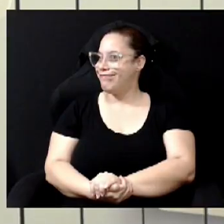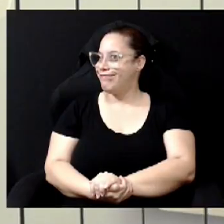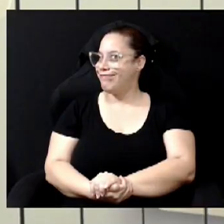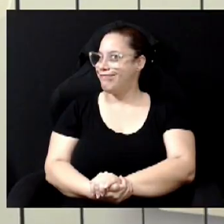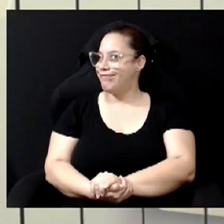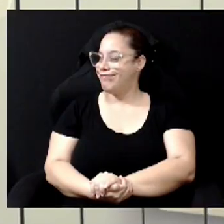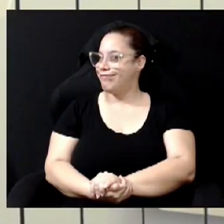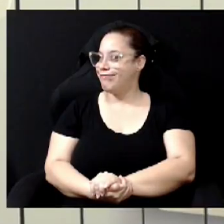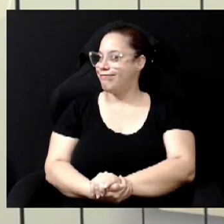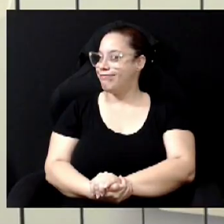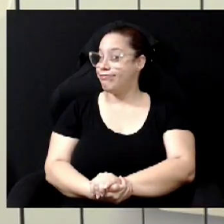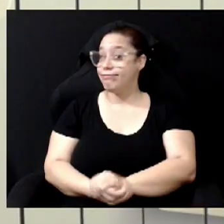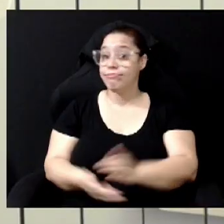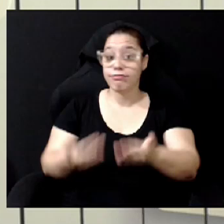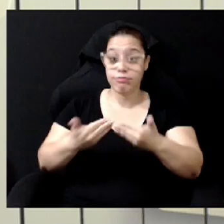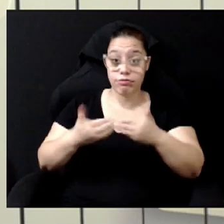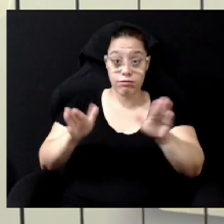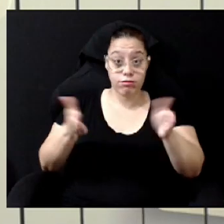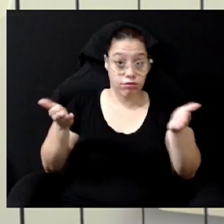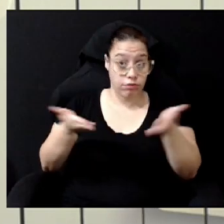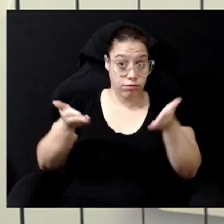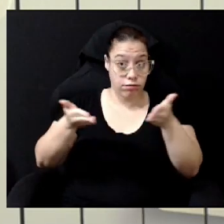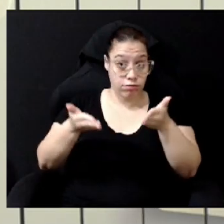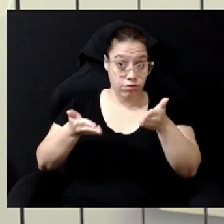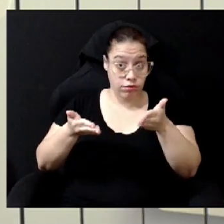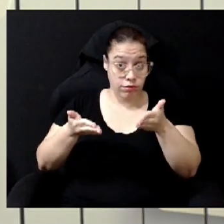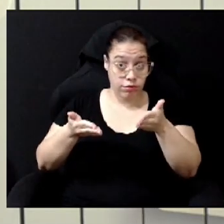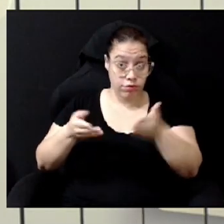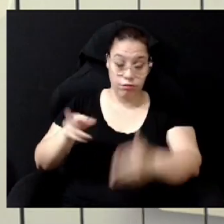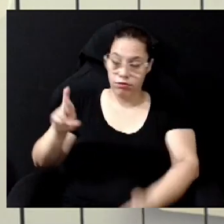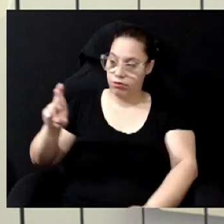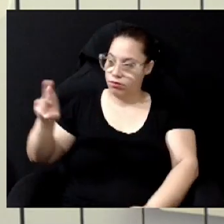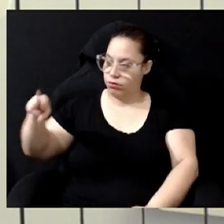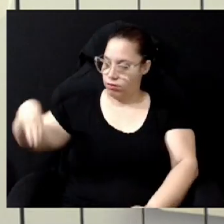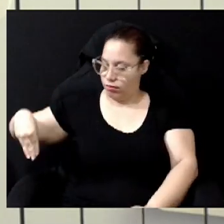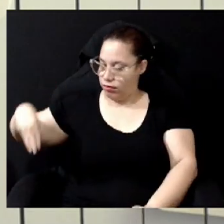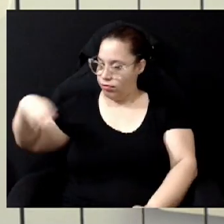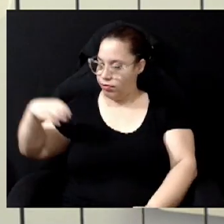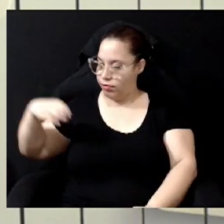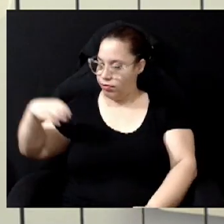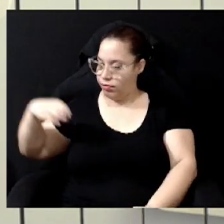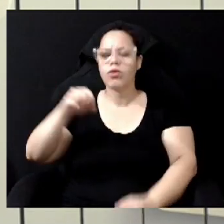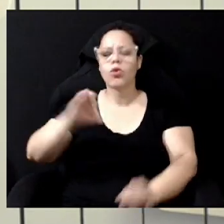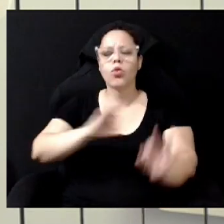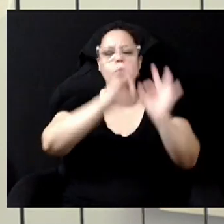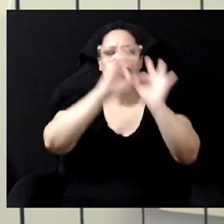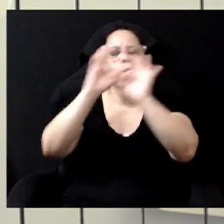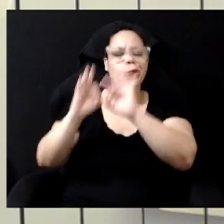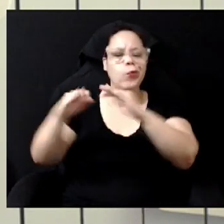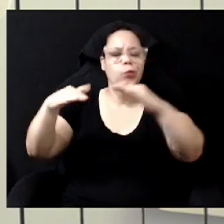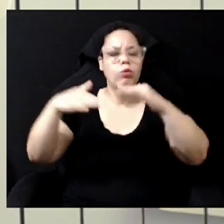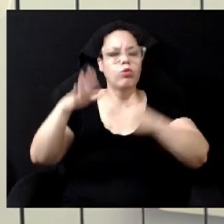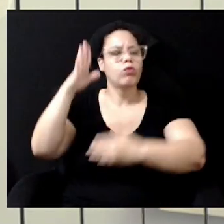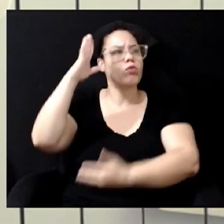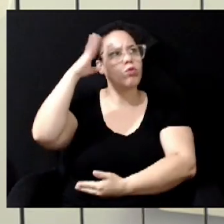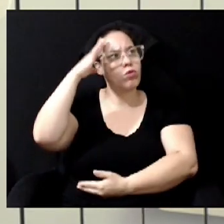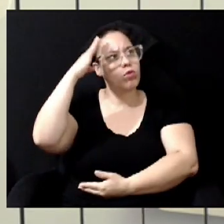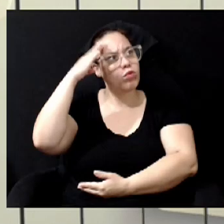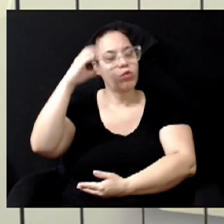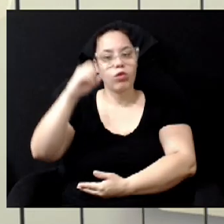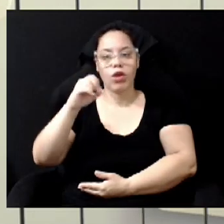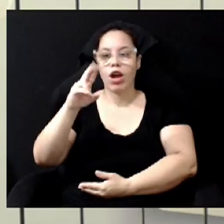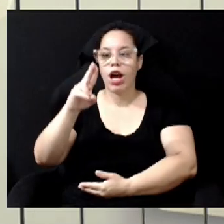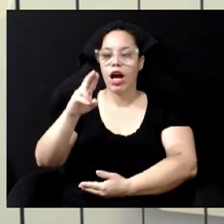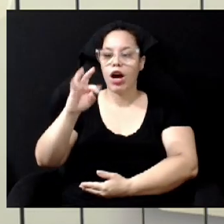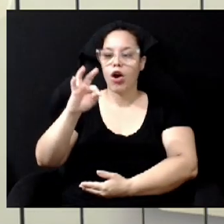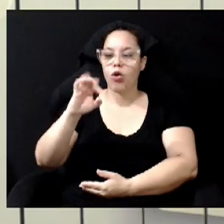E a gente abre a edição de hoje com as notícias da metrópole. Você que está nos acompanhando já ouviu falar em outlier?